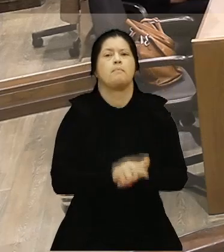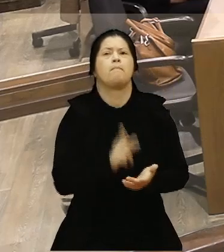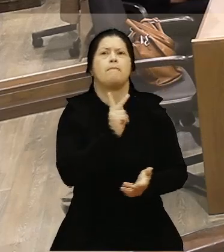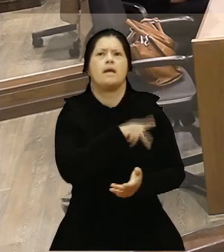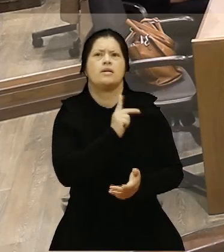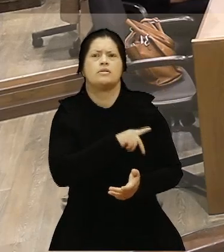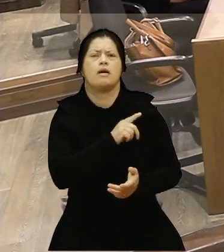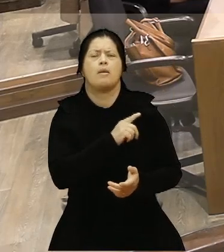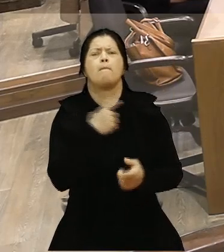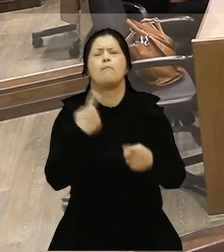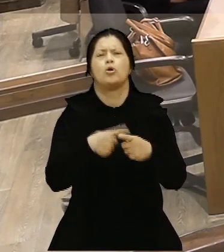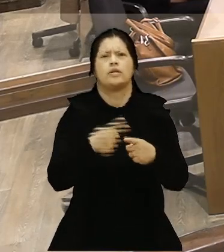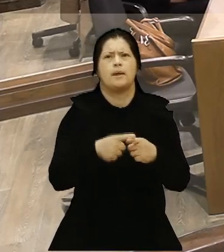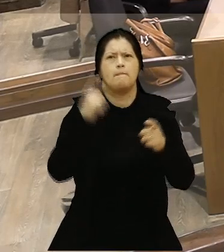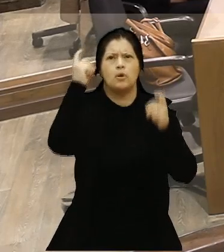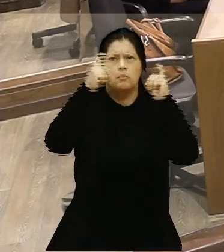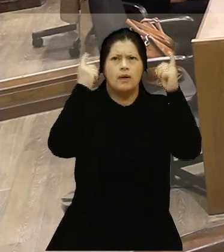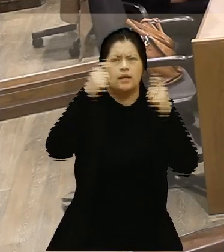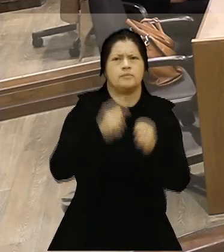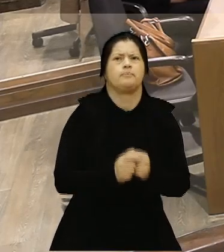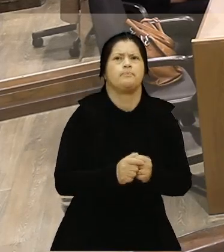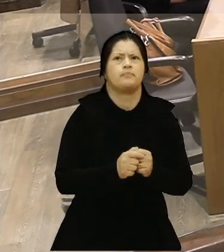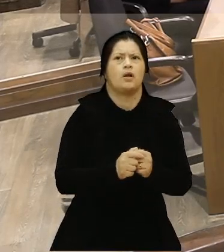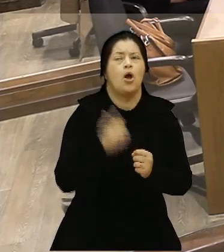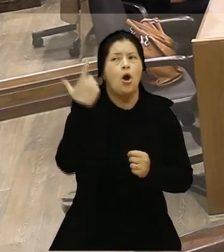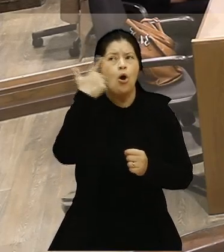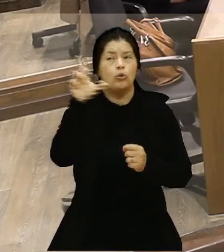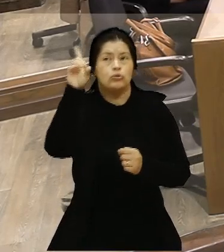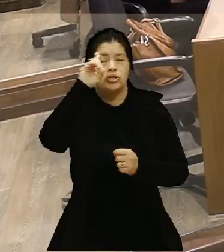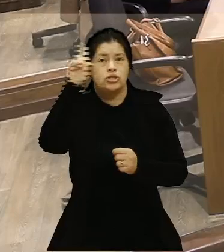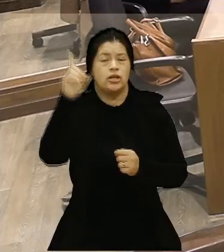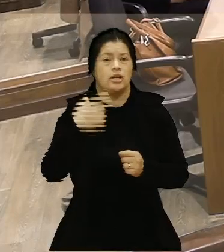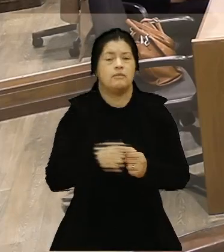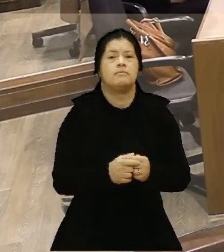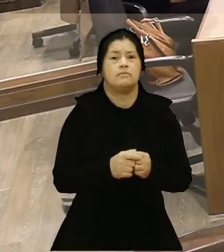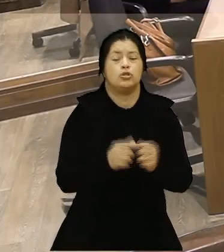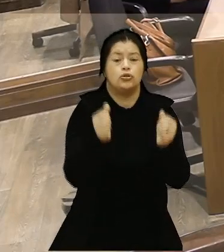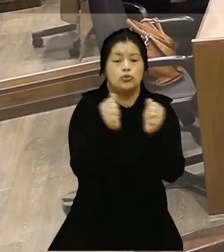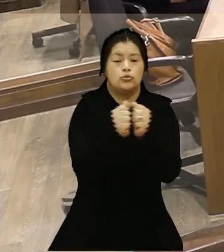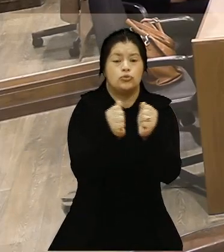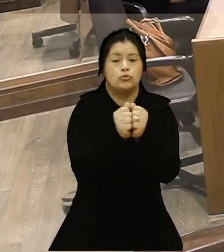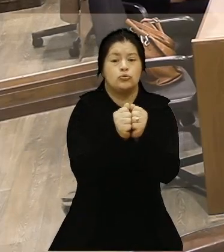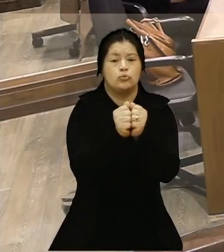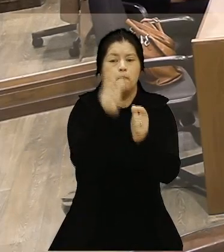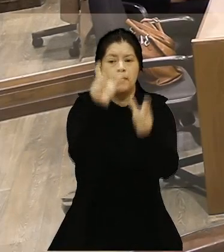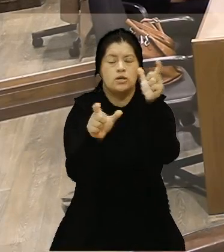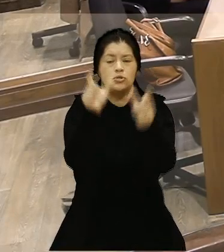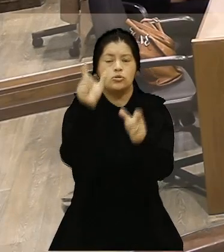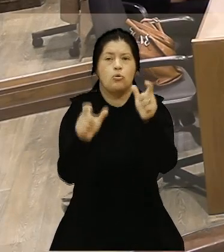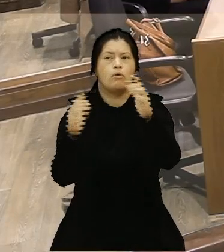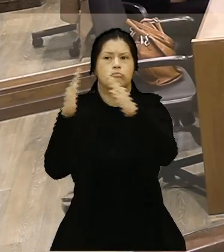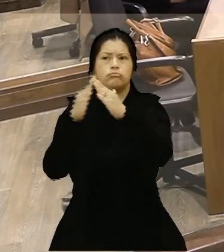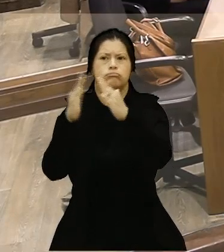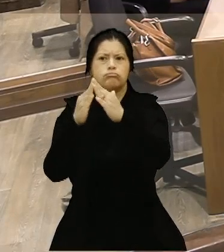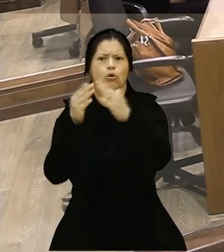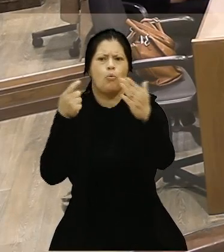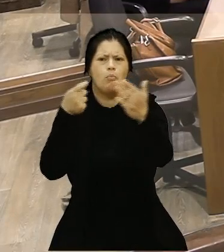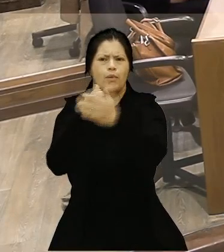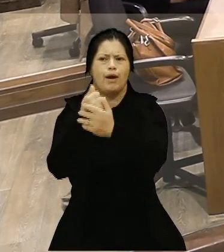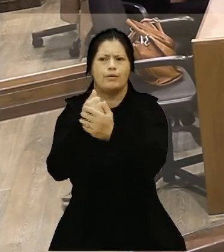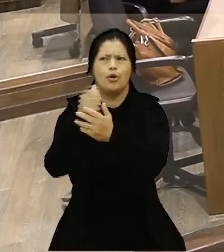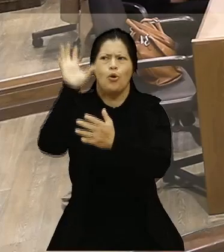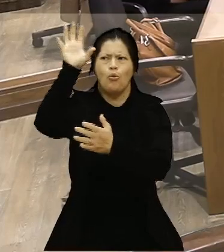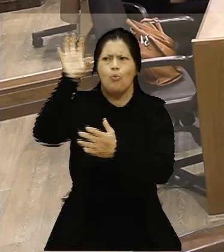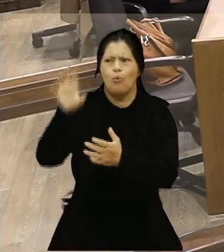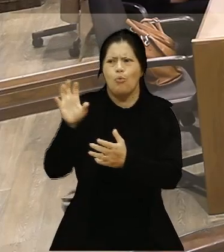estar preocupado, né? Eu outro dia estive numa manifestação onde os moradores, os empresários se uniram e compraram um semáforo para instalar, se fosse preciso,